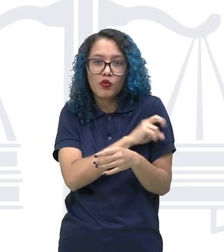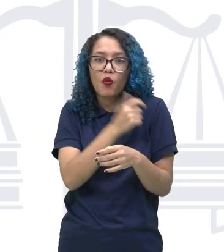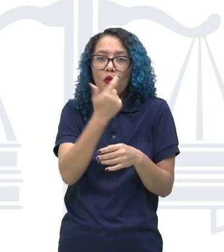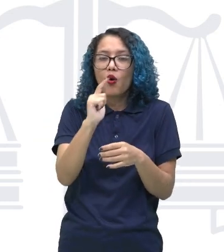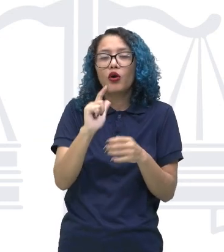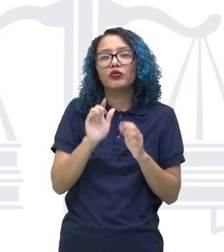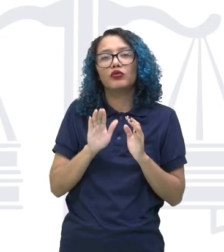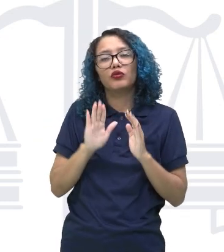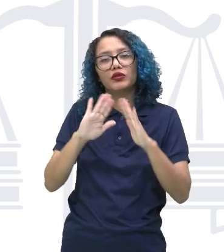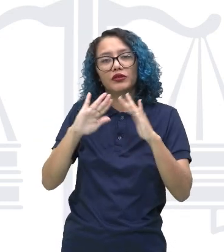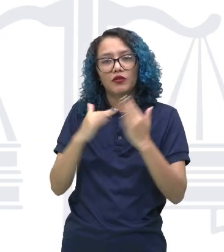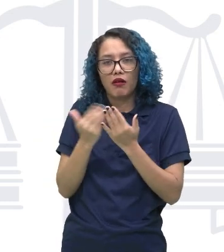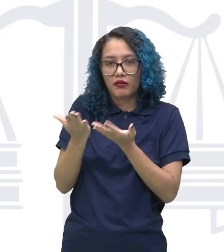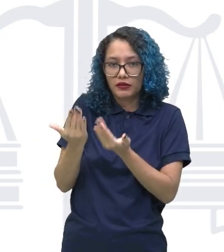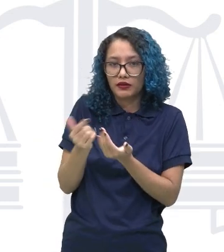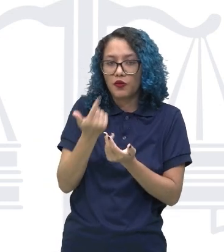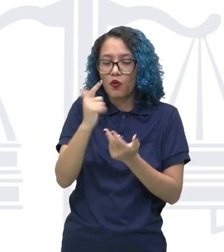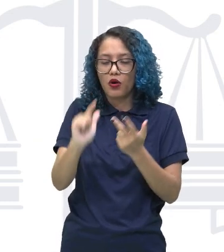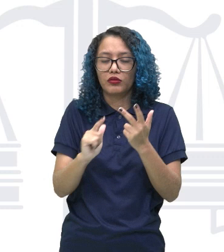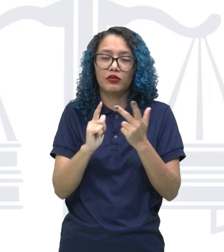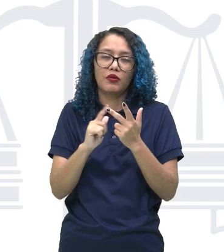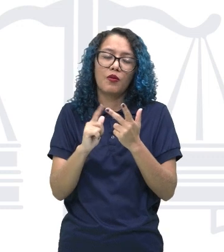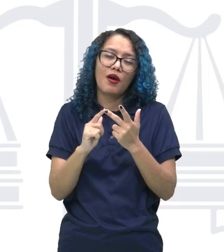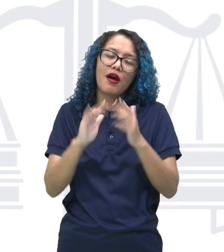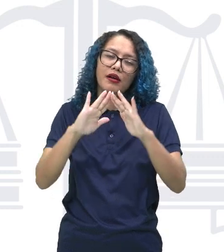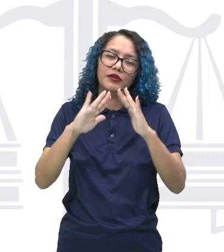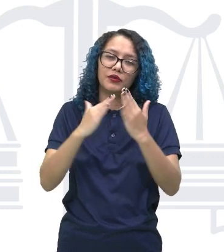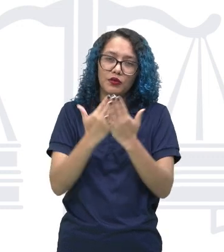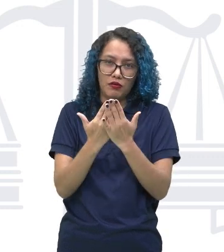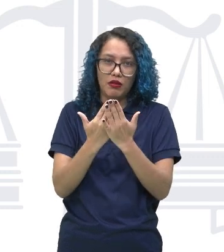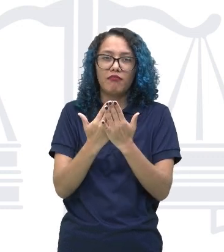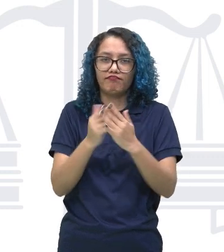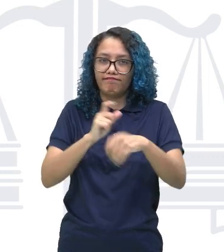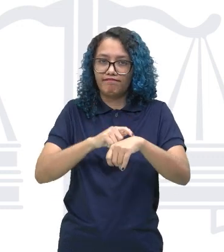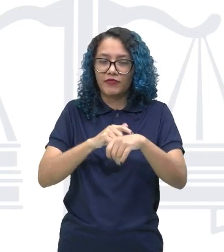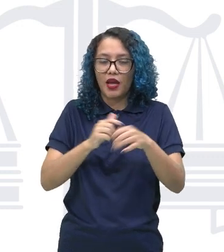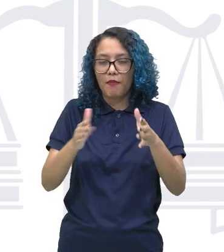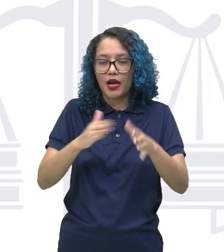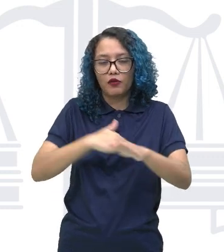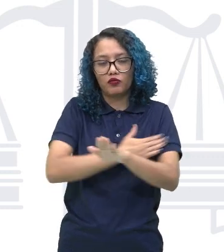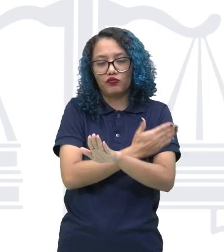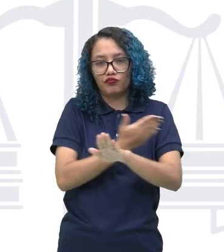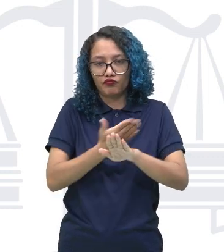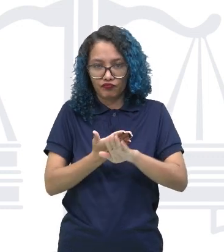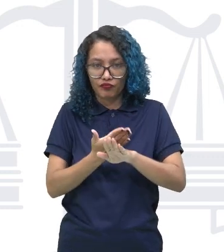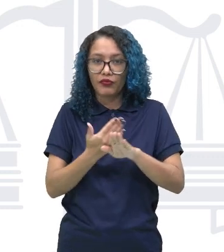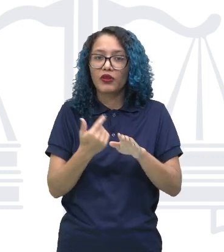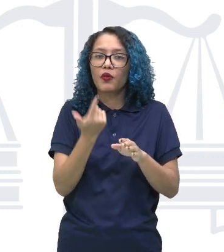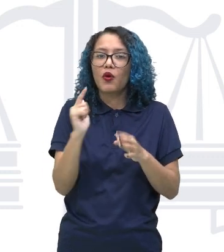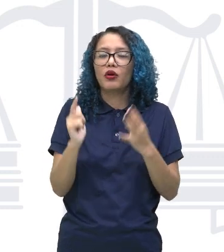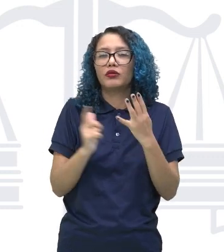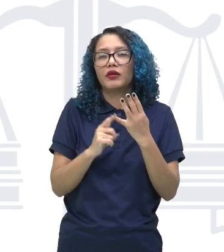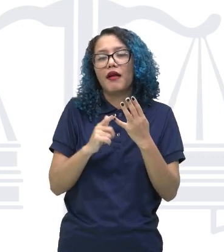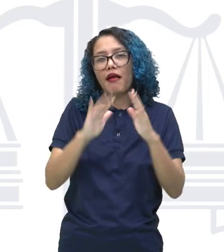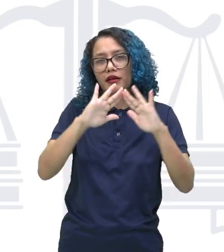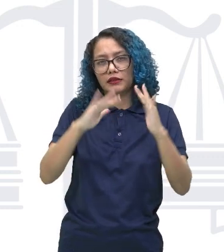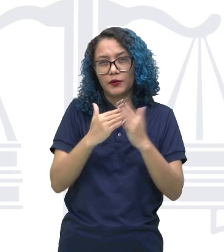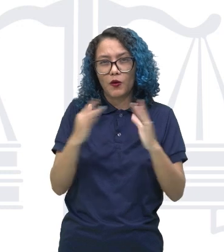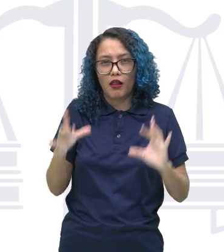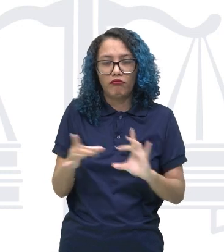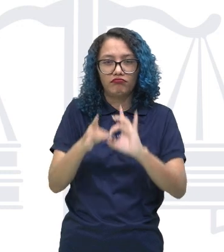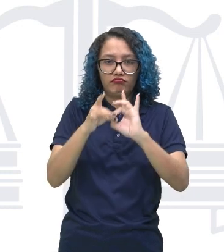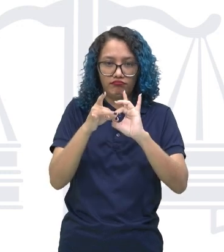direcionada aos anos finais, Escola em Tempo Integral, né, que atende aí ao público de tempo integral, e Escolas Conectadas, que